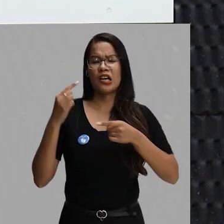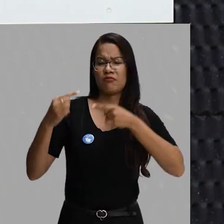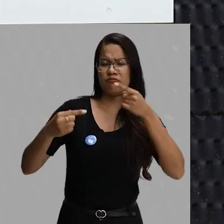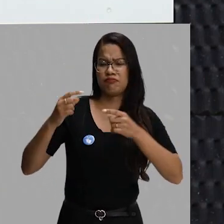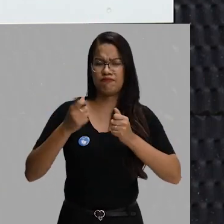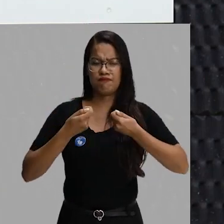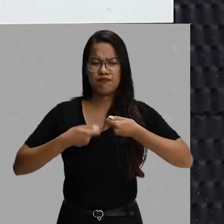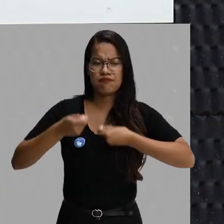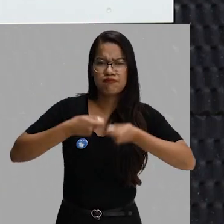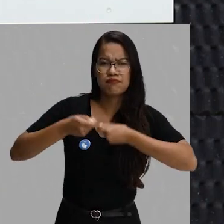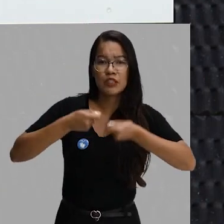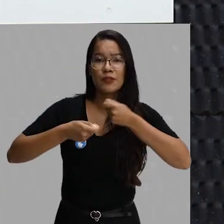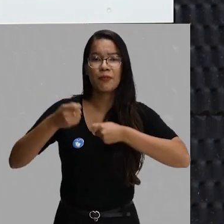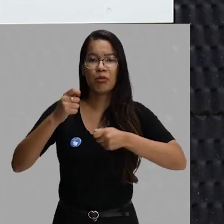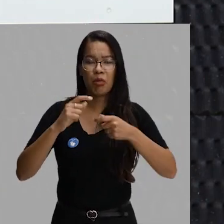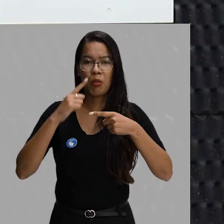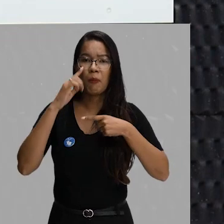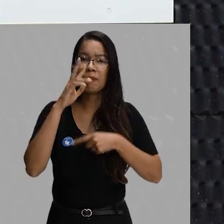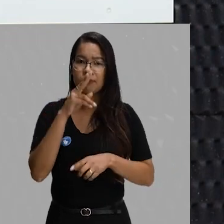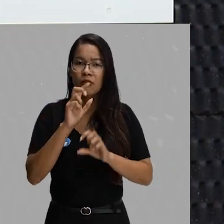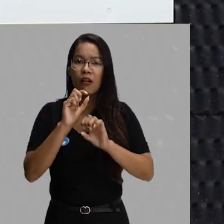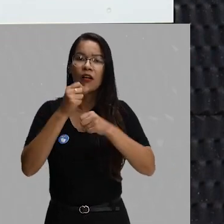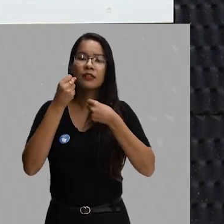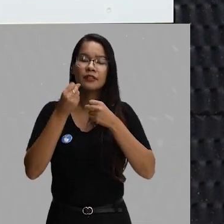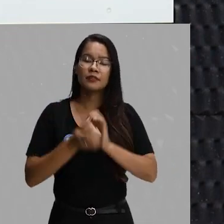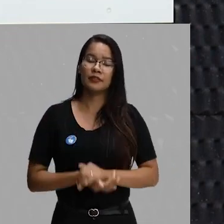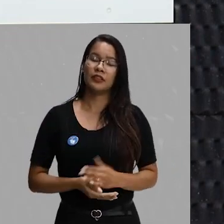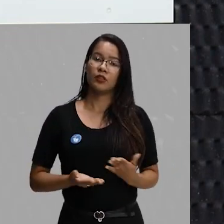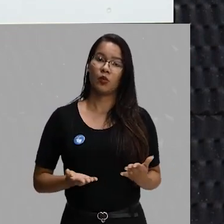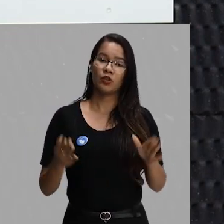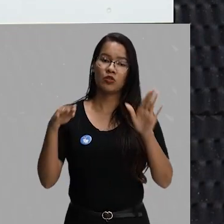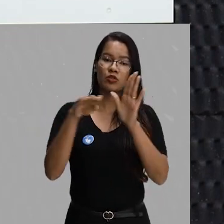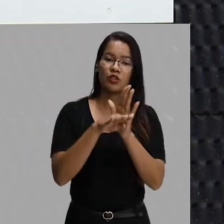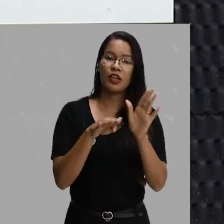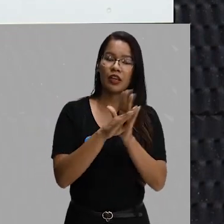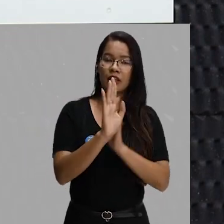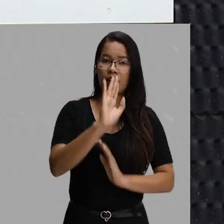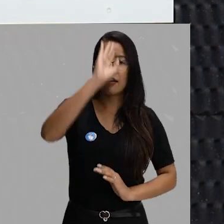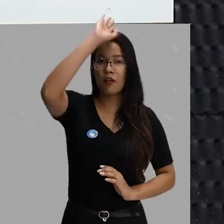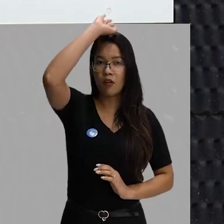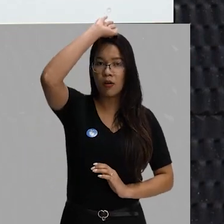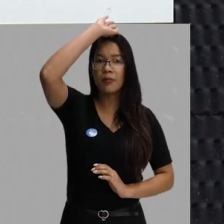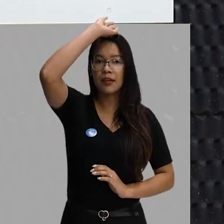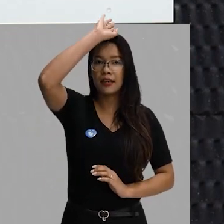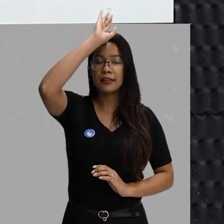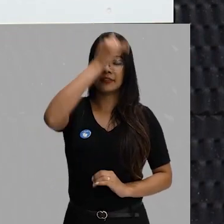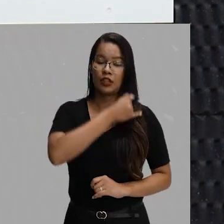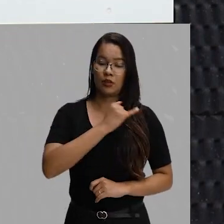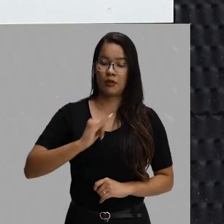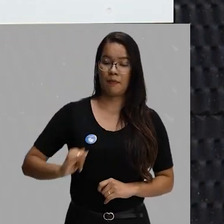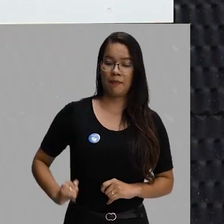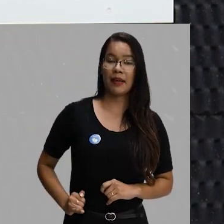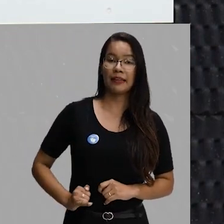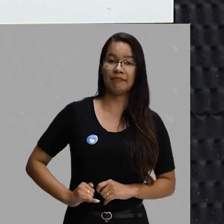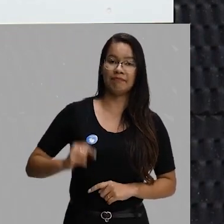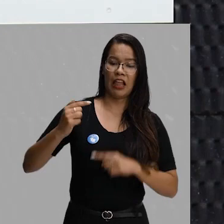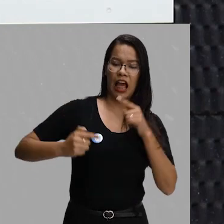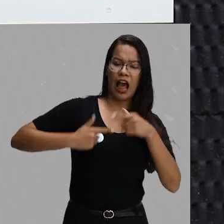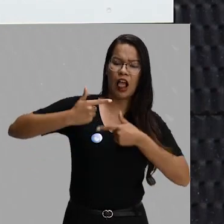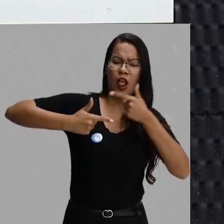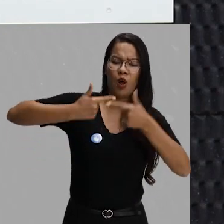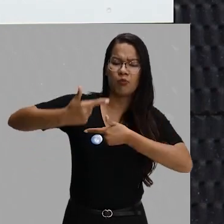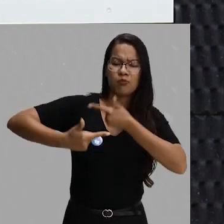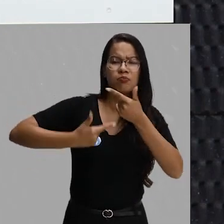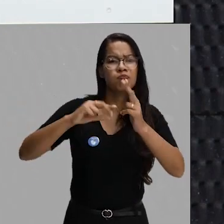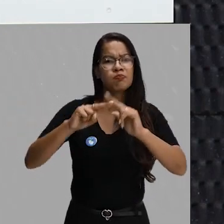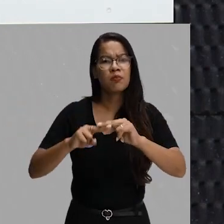República, e até mesmo no Império, essas disputas de poder que vão ocorrer em Roma, são disputas que